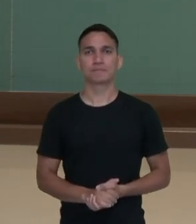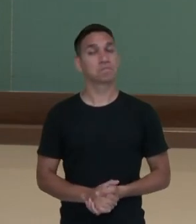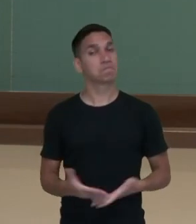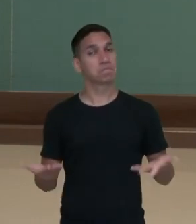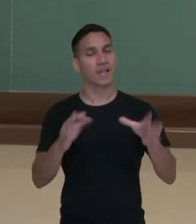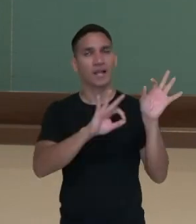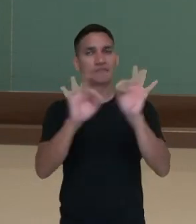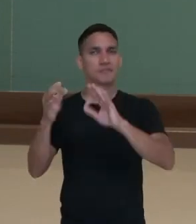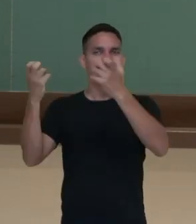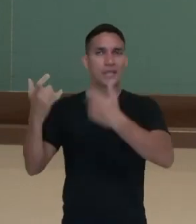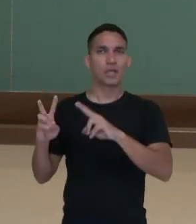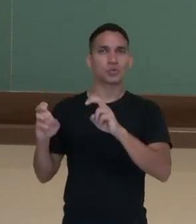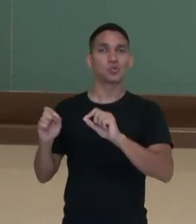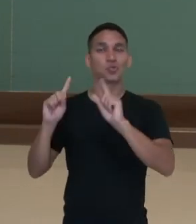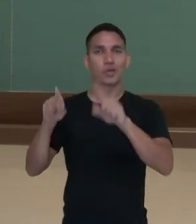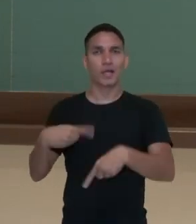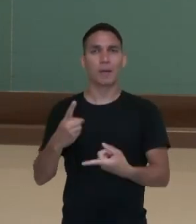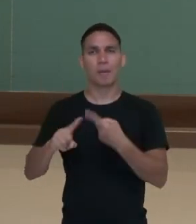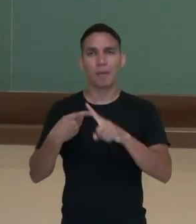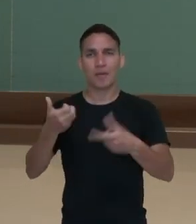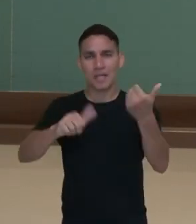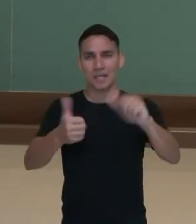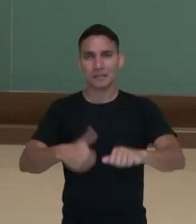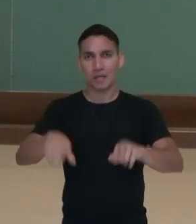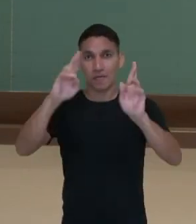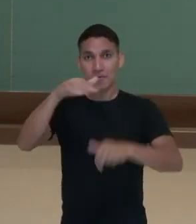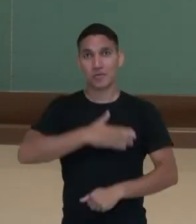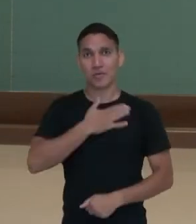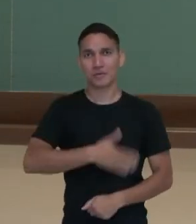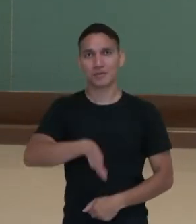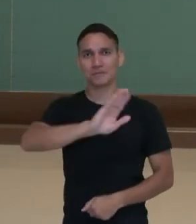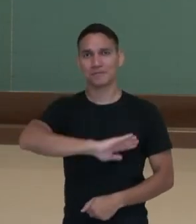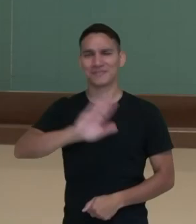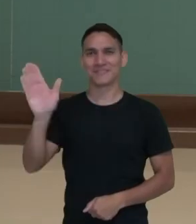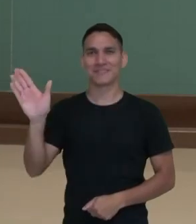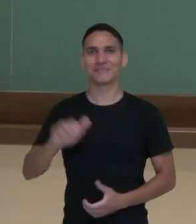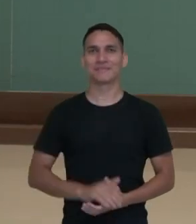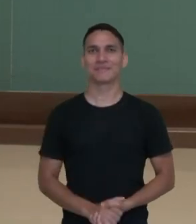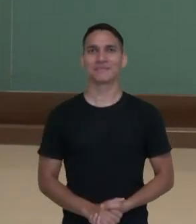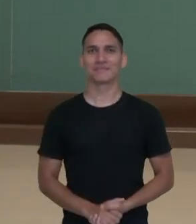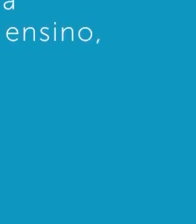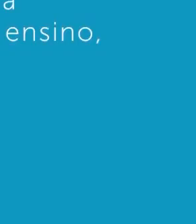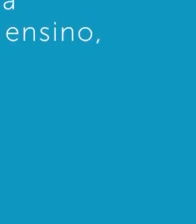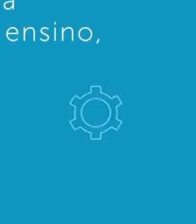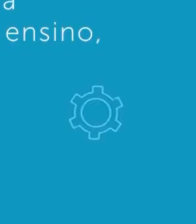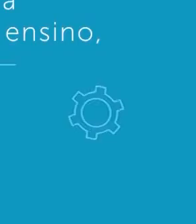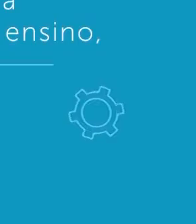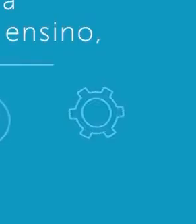Nesse vídeo, nós falamos sobre cálculos químicos. Espero que vocês tenham gostado e até breve!